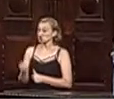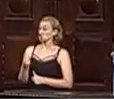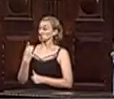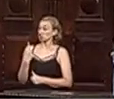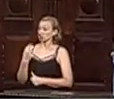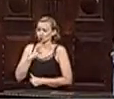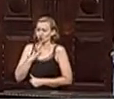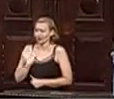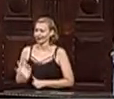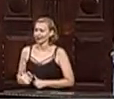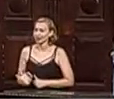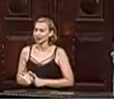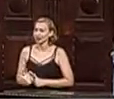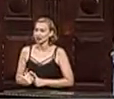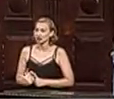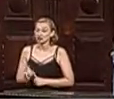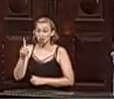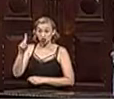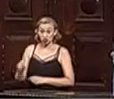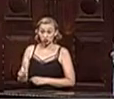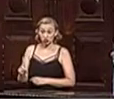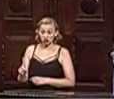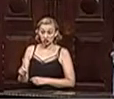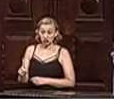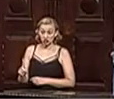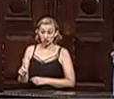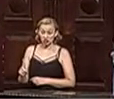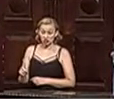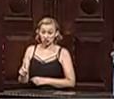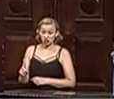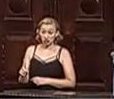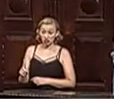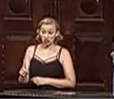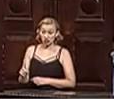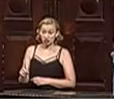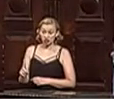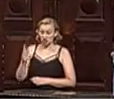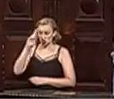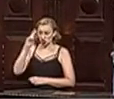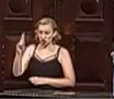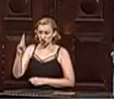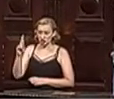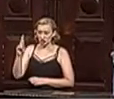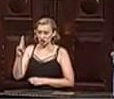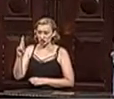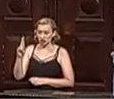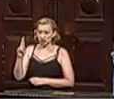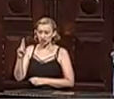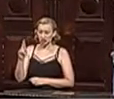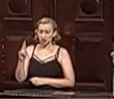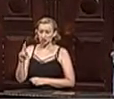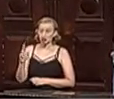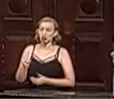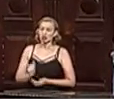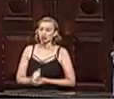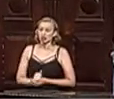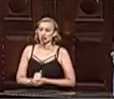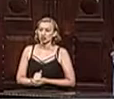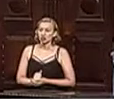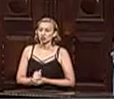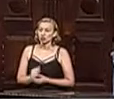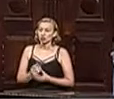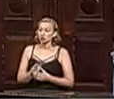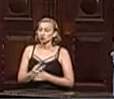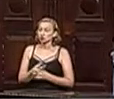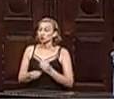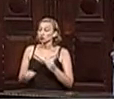Na diretoria, no nível de gerência, um aparelhamento na Conlurb que não se tem notícia na sua gloriosa